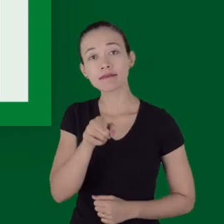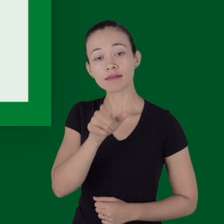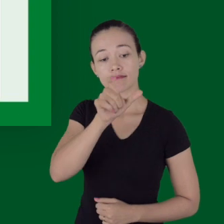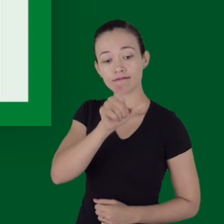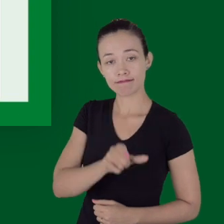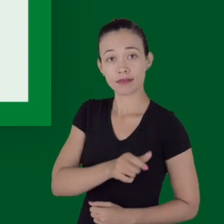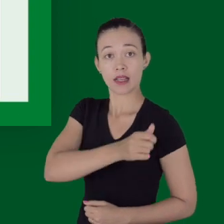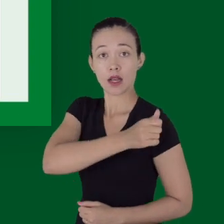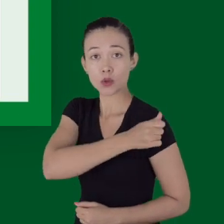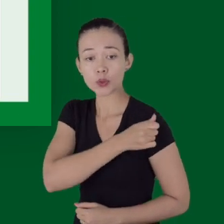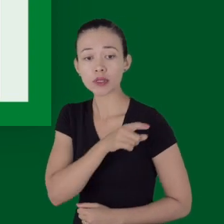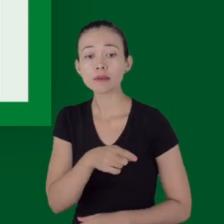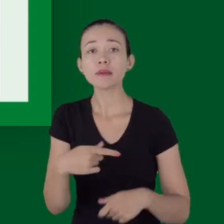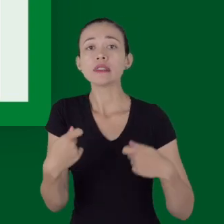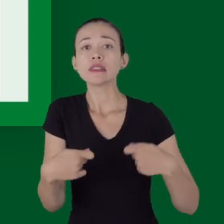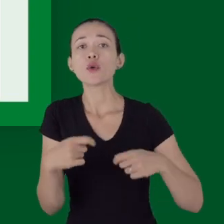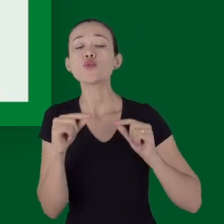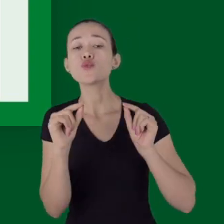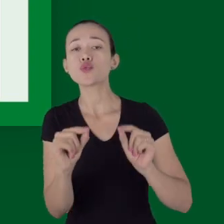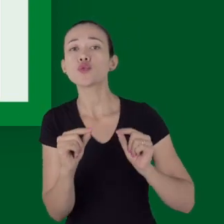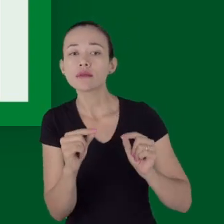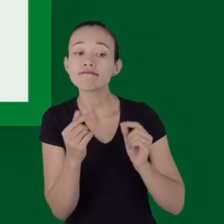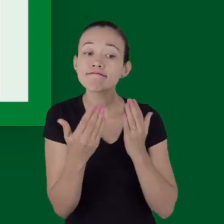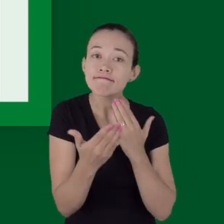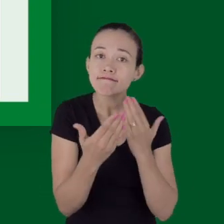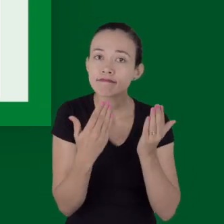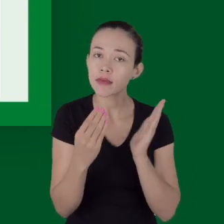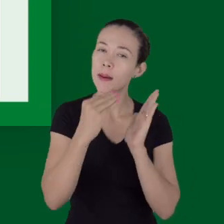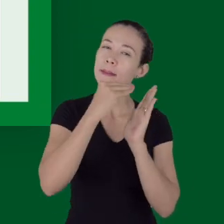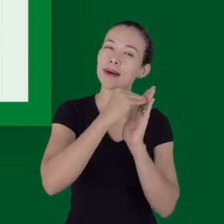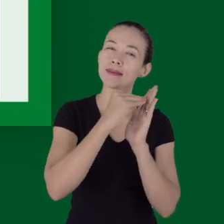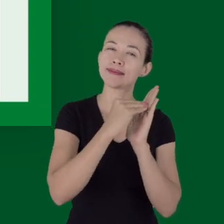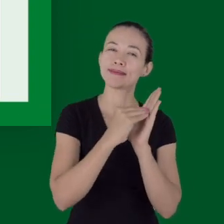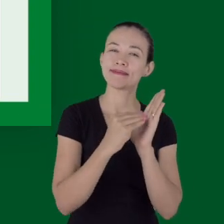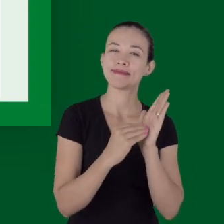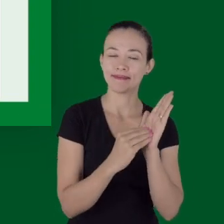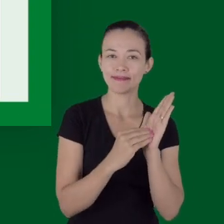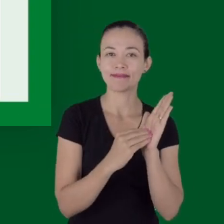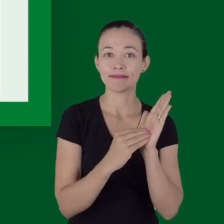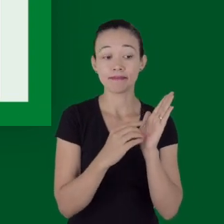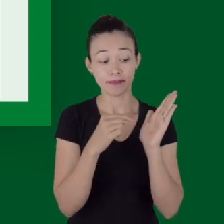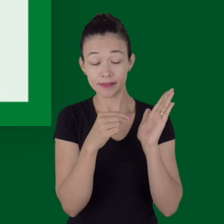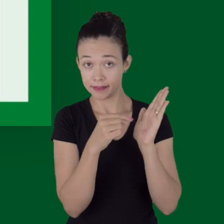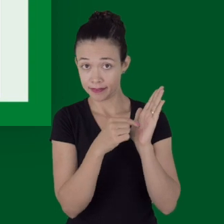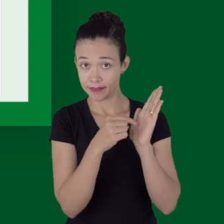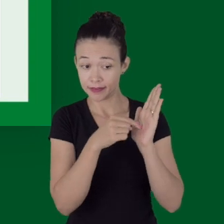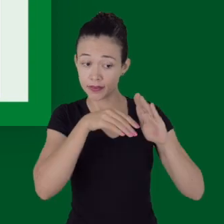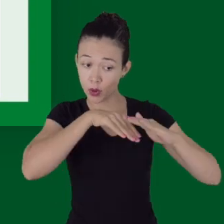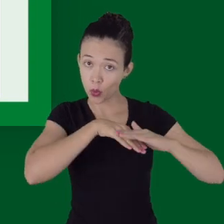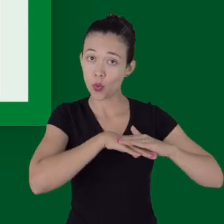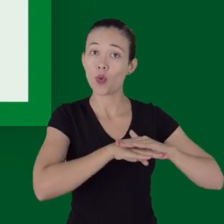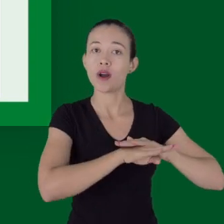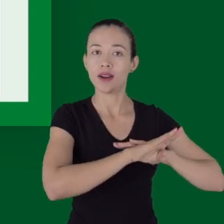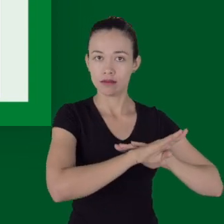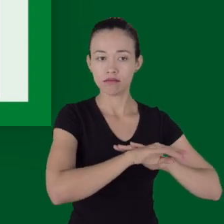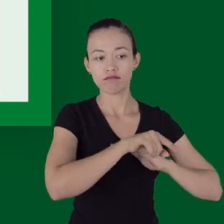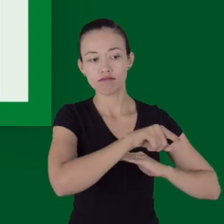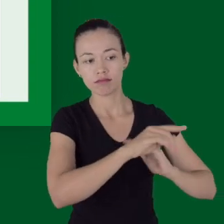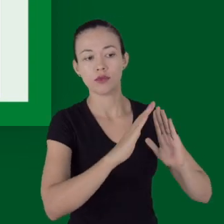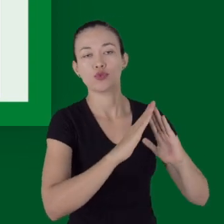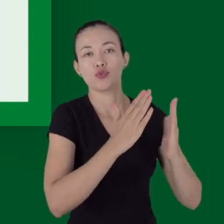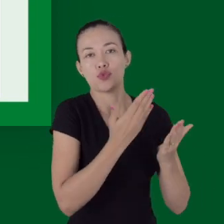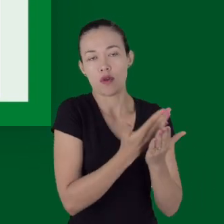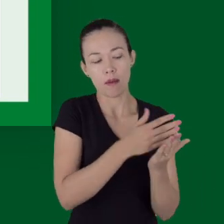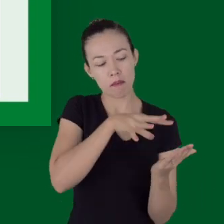necessidade de cada criança ou adolescente. A escola deve guardar uma cópia desse documento em um local